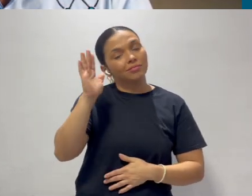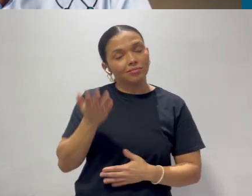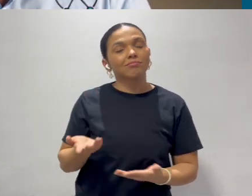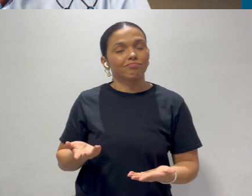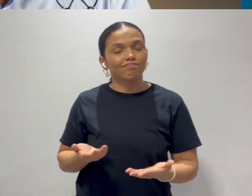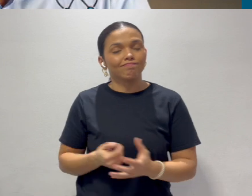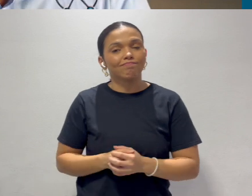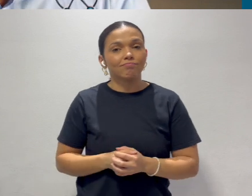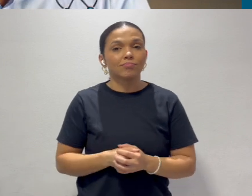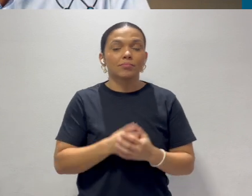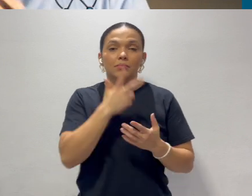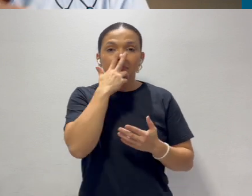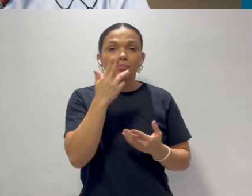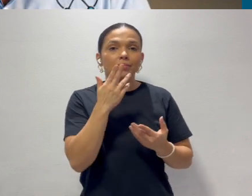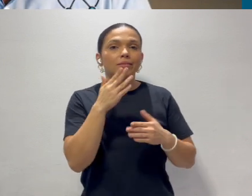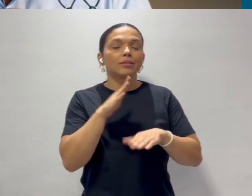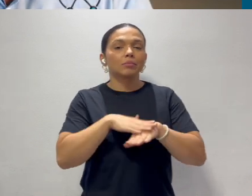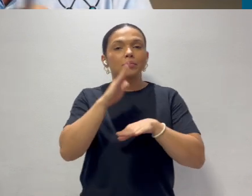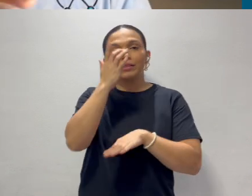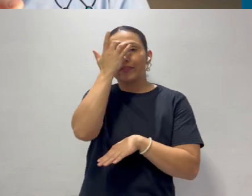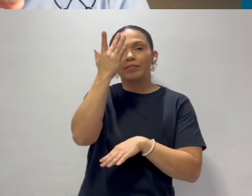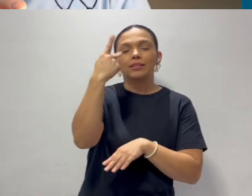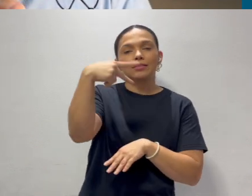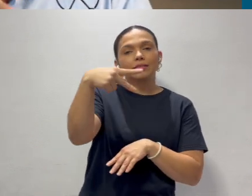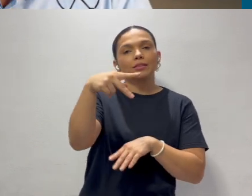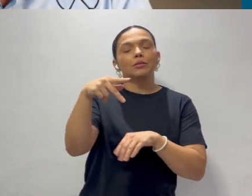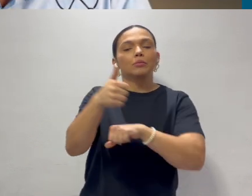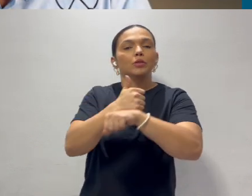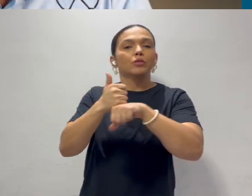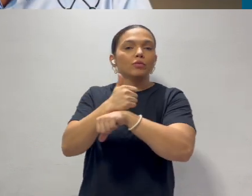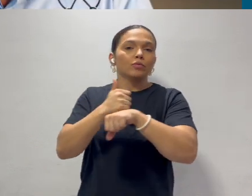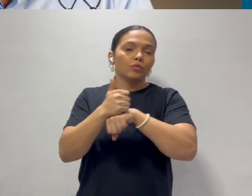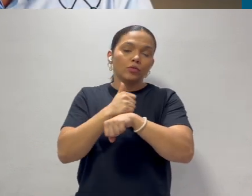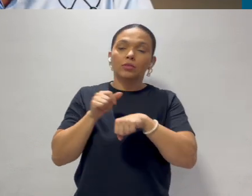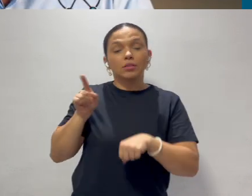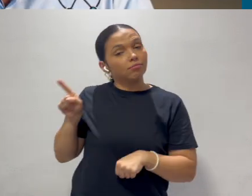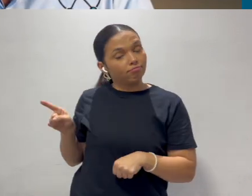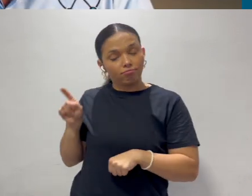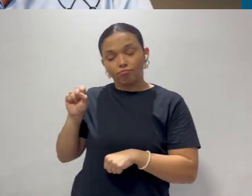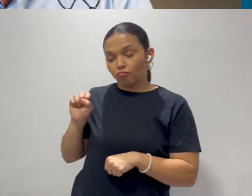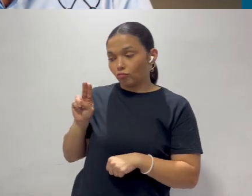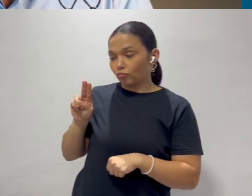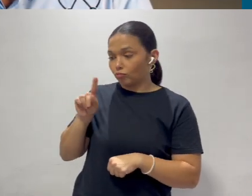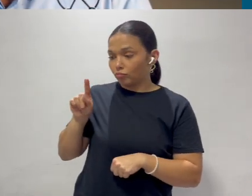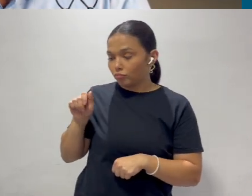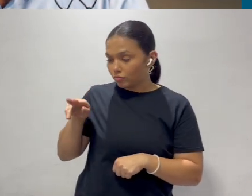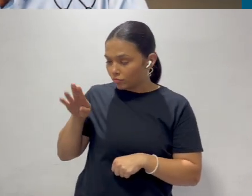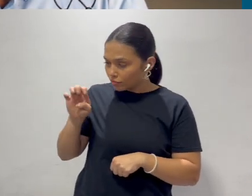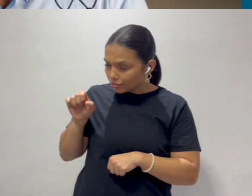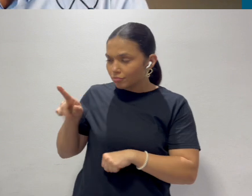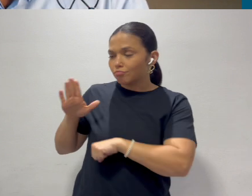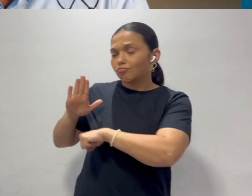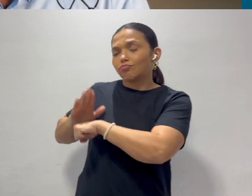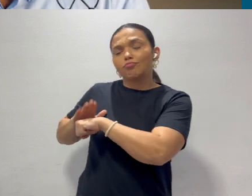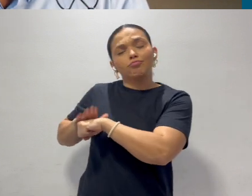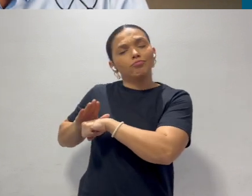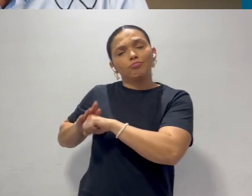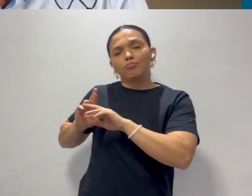pronto, você já facilitou a vida do profissional, que é aquilo que a Suzane não faz. Primeiro, ela faz